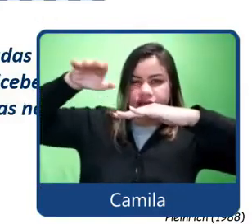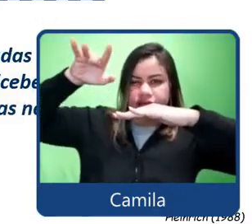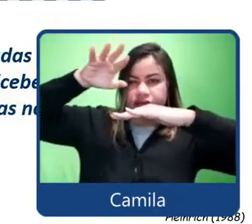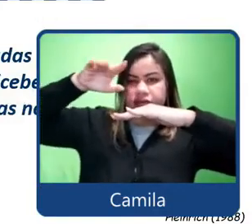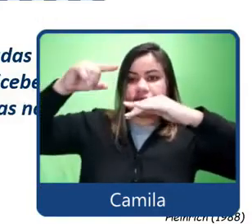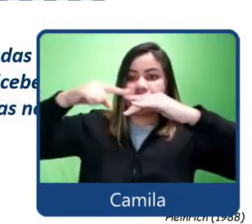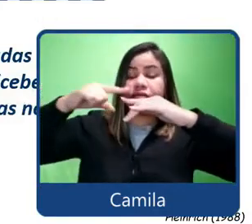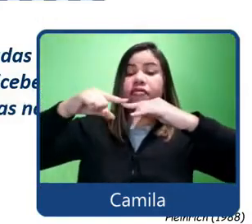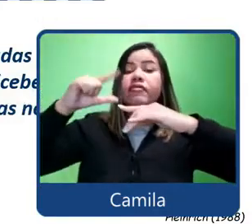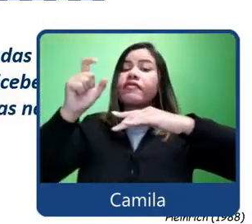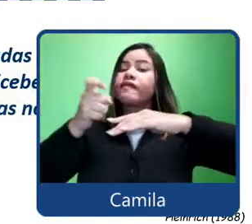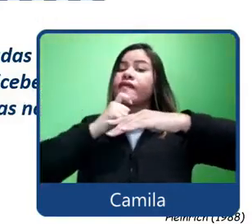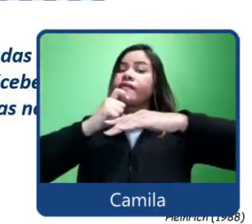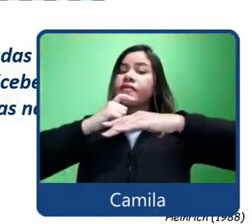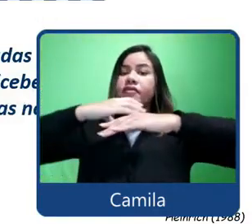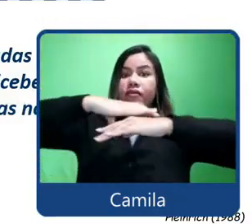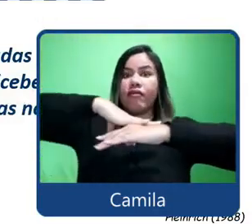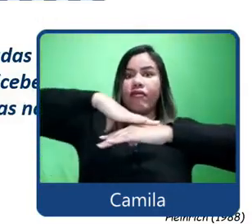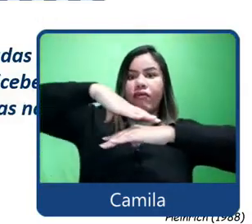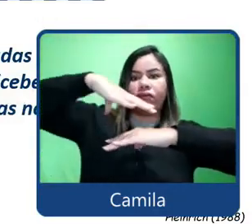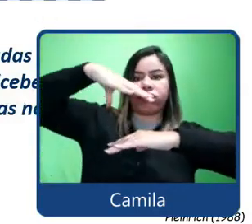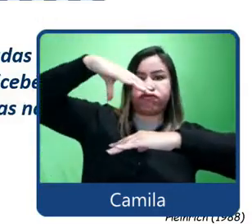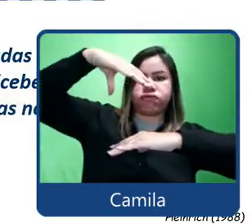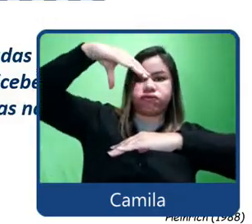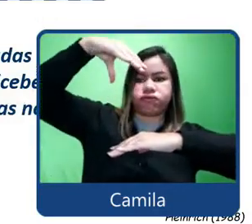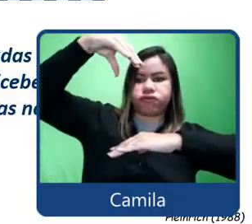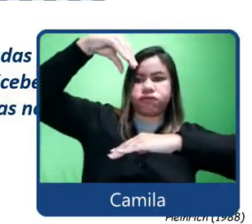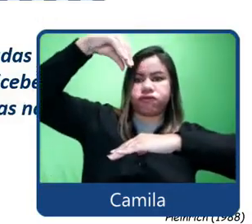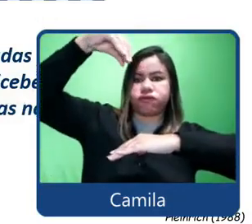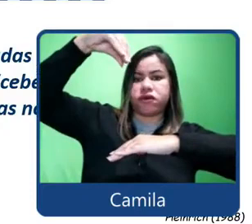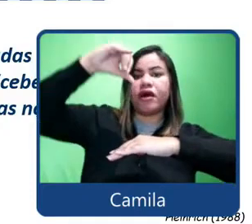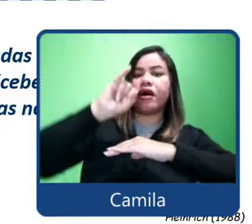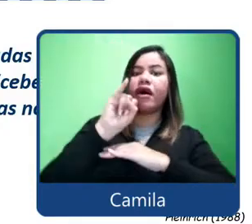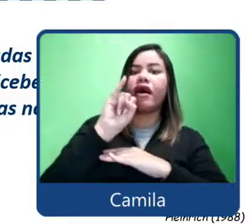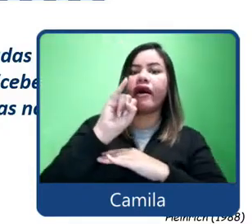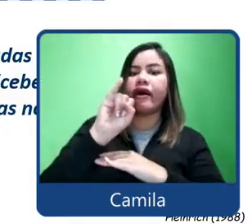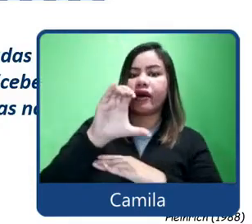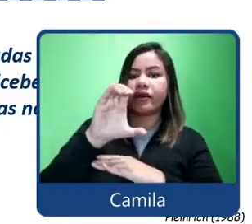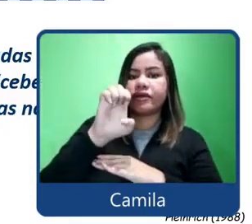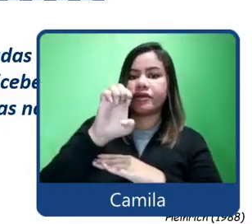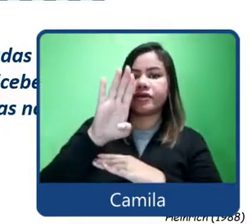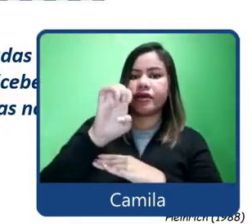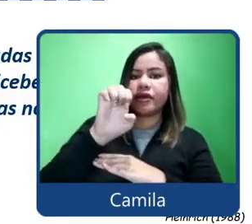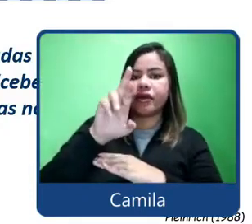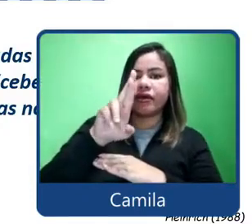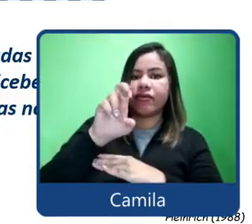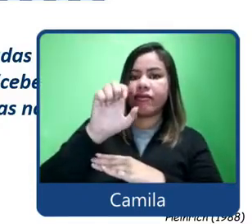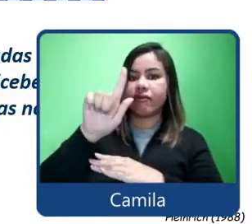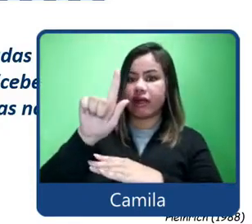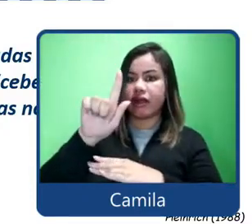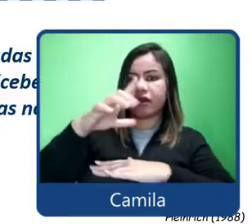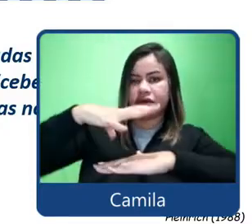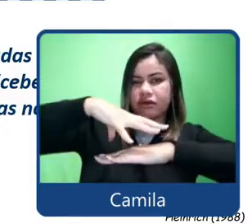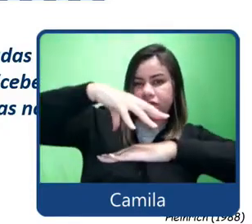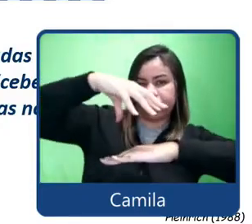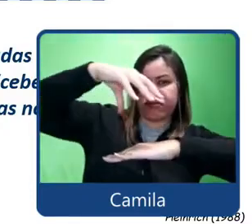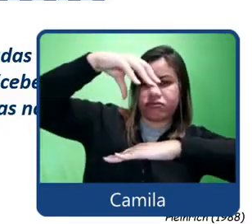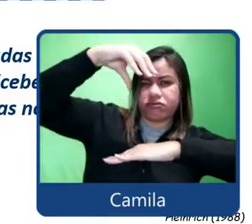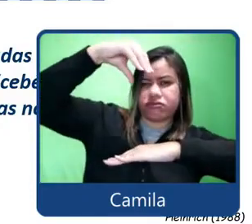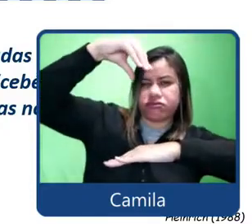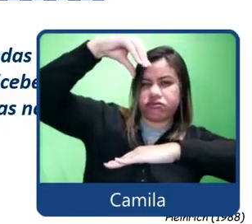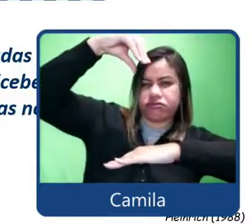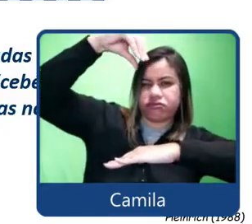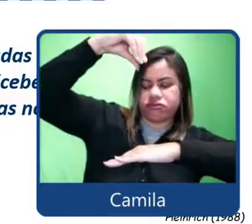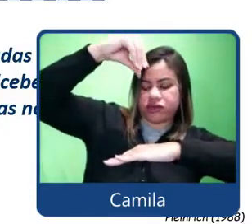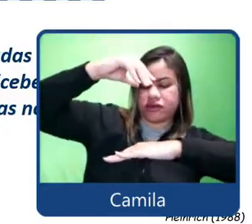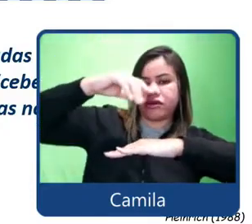aqui distante de icebergs da Groenlândia, por exemplo, icebergs oriundos eventualmente da Islândia, né? E